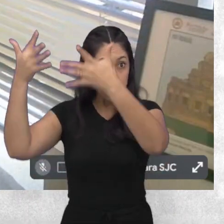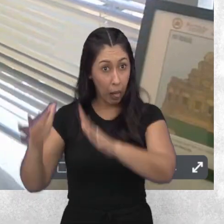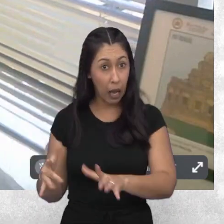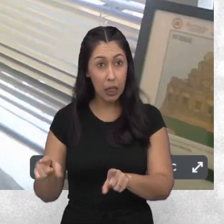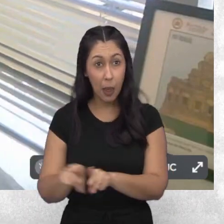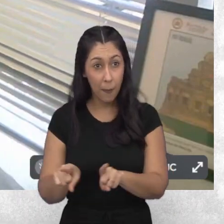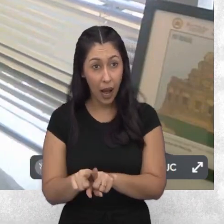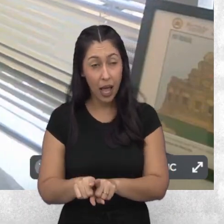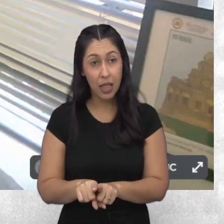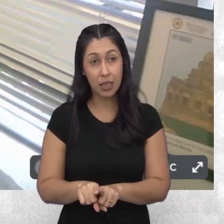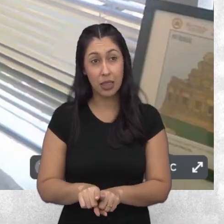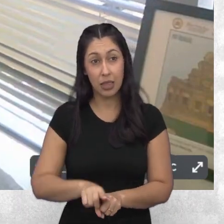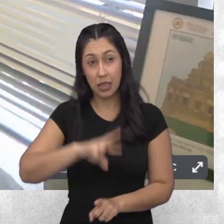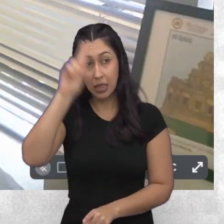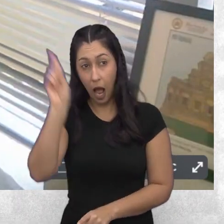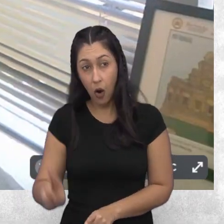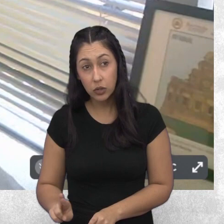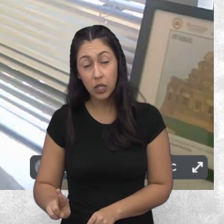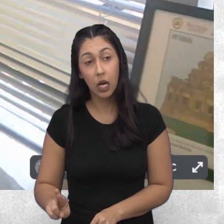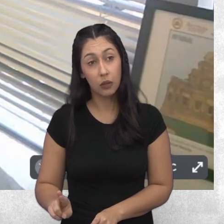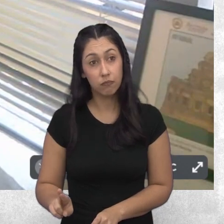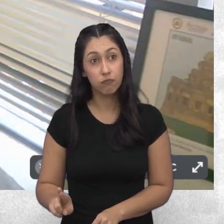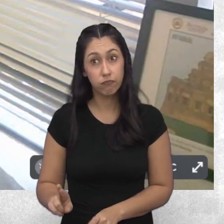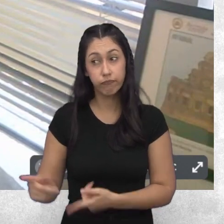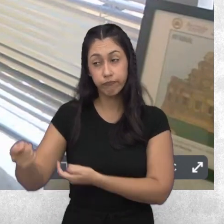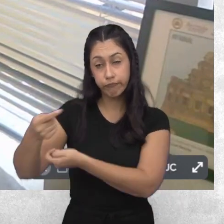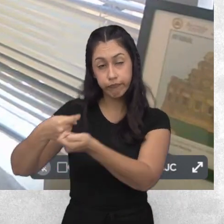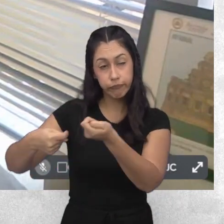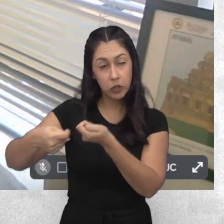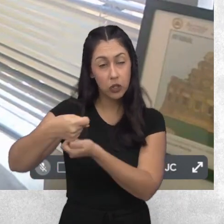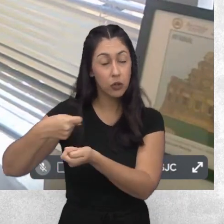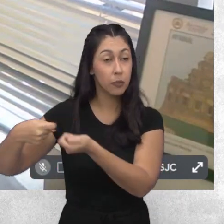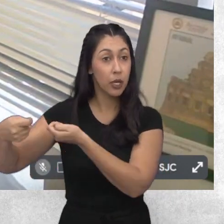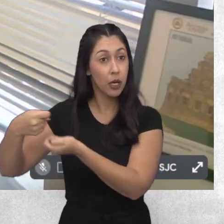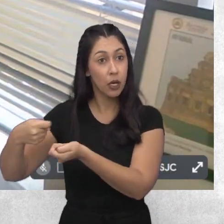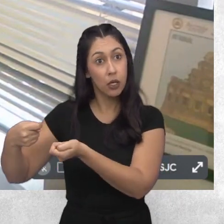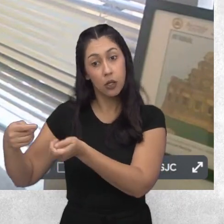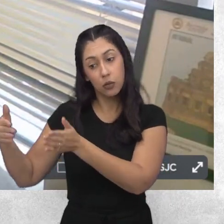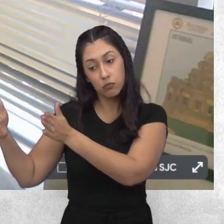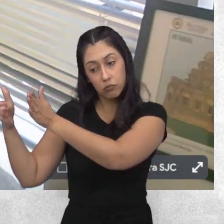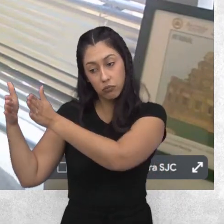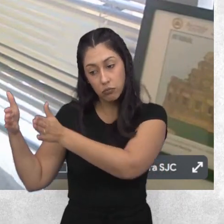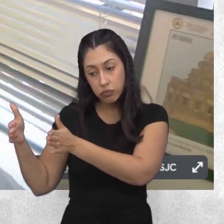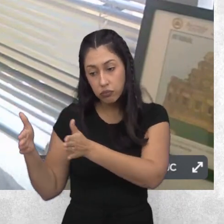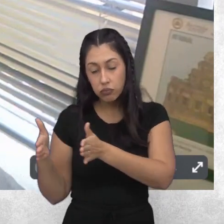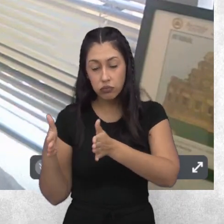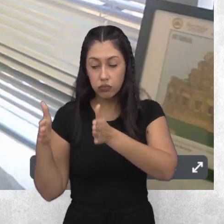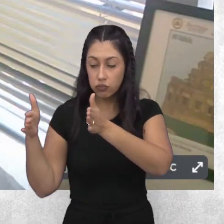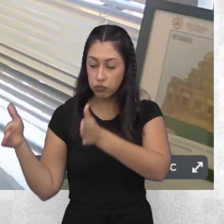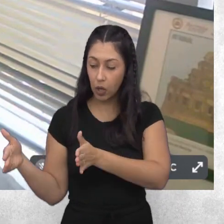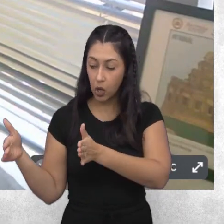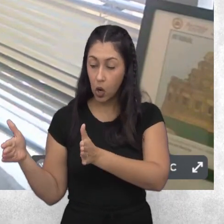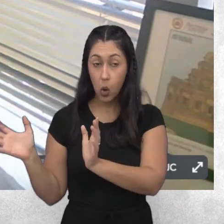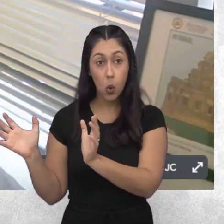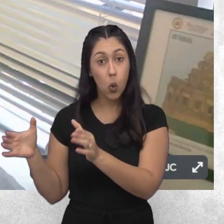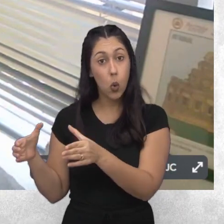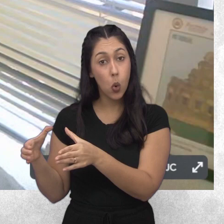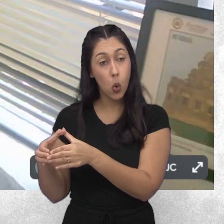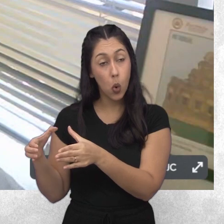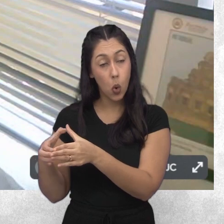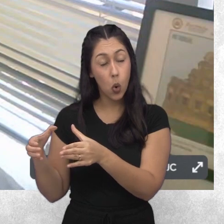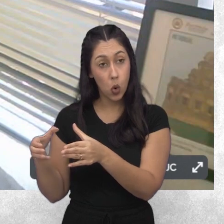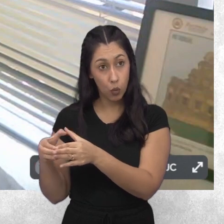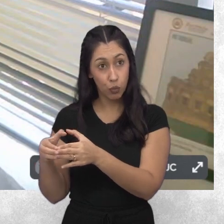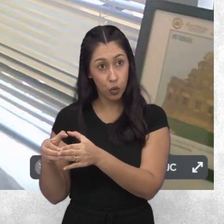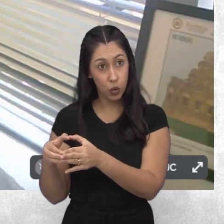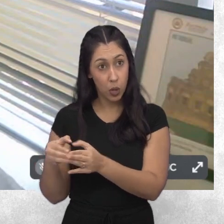da Rússia também, que afetou as economias de um modo global. E aí se formou um grupo de ministros